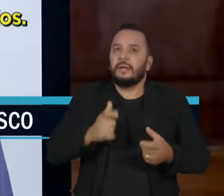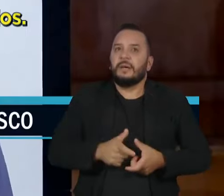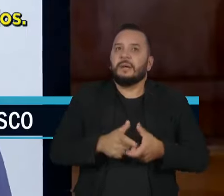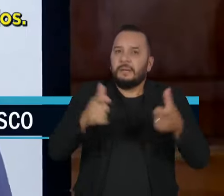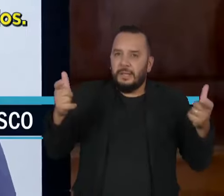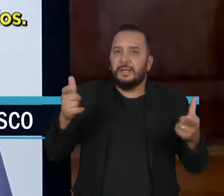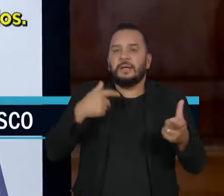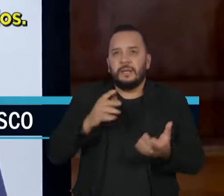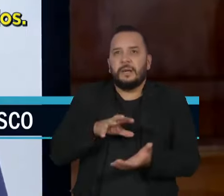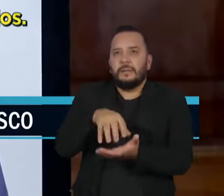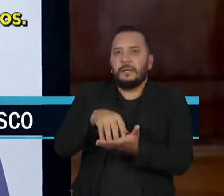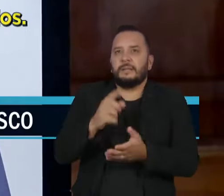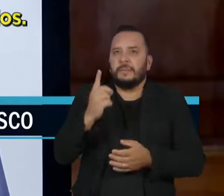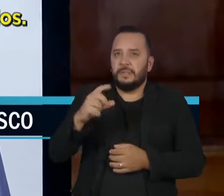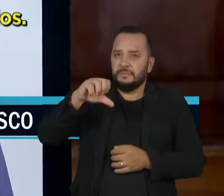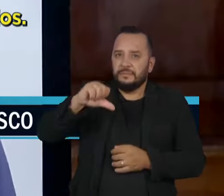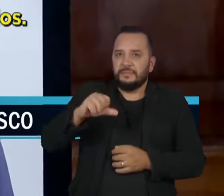essa base para